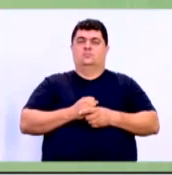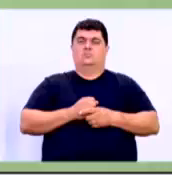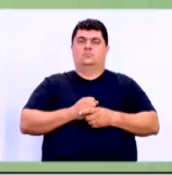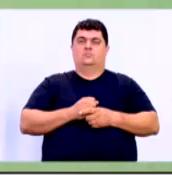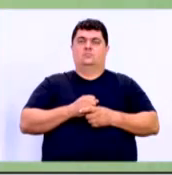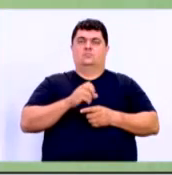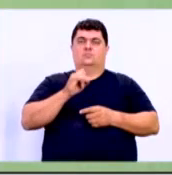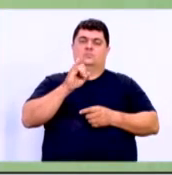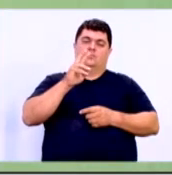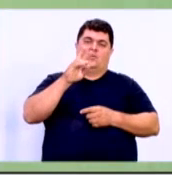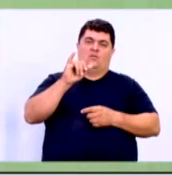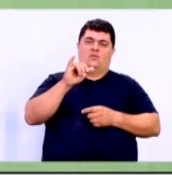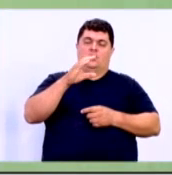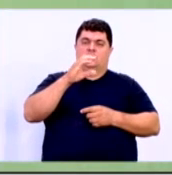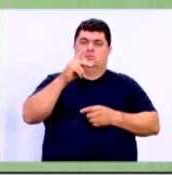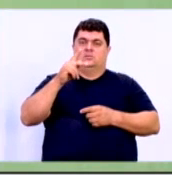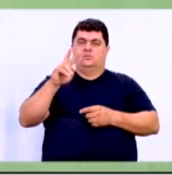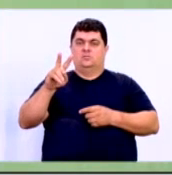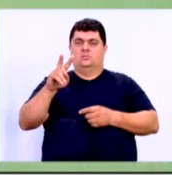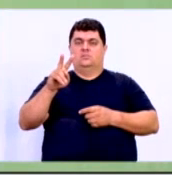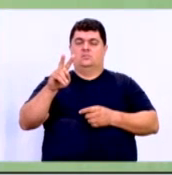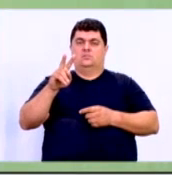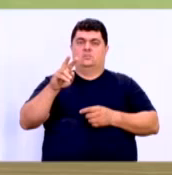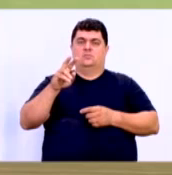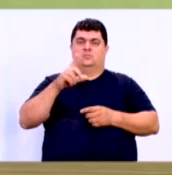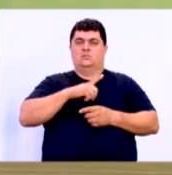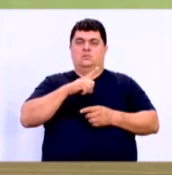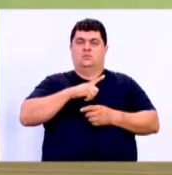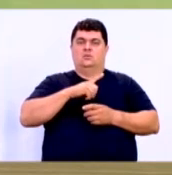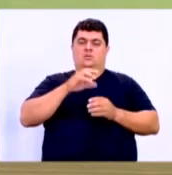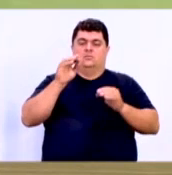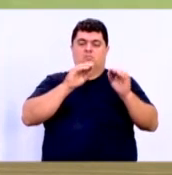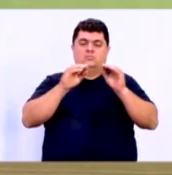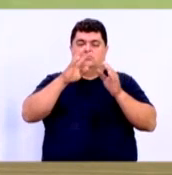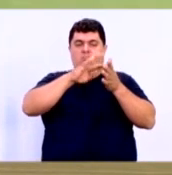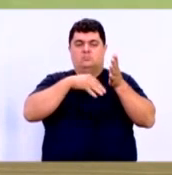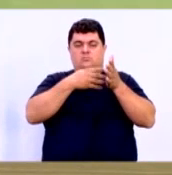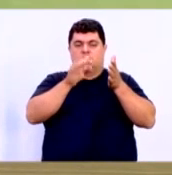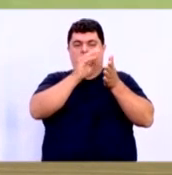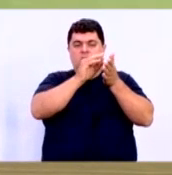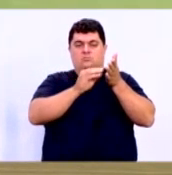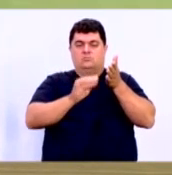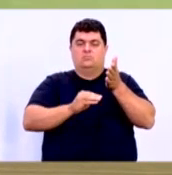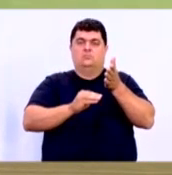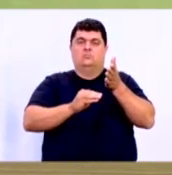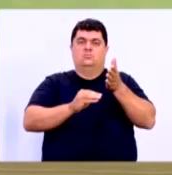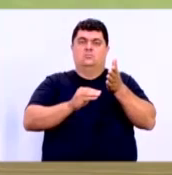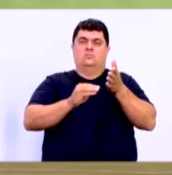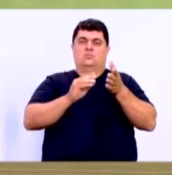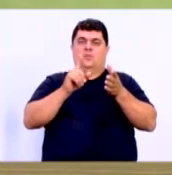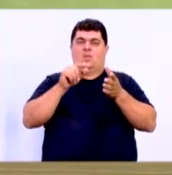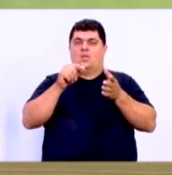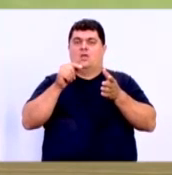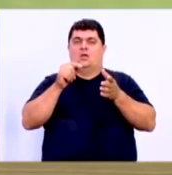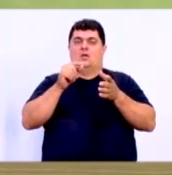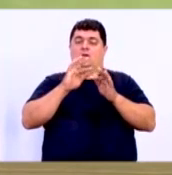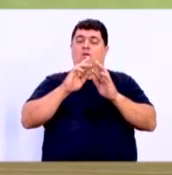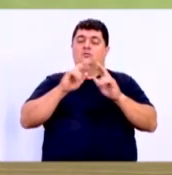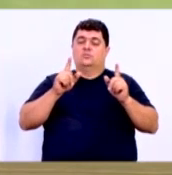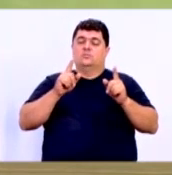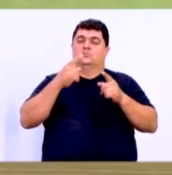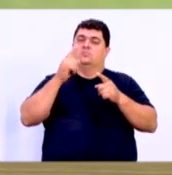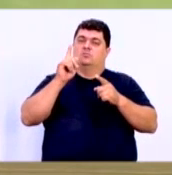vai alocar o CPV, quando você está fazendo a sistemática de custeio por absorção. Tá? Essa é a grande